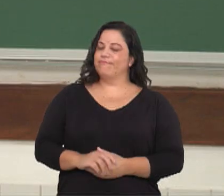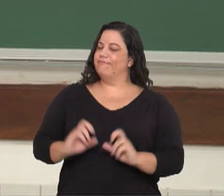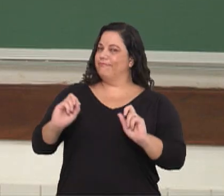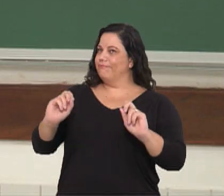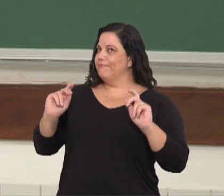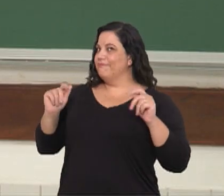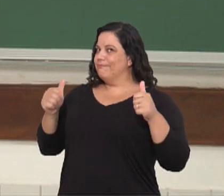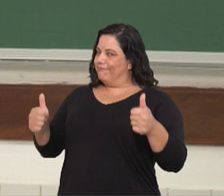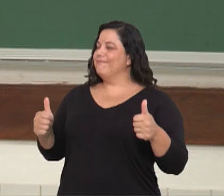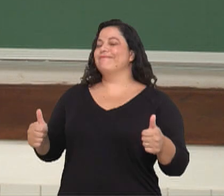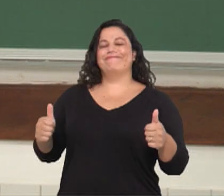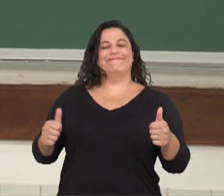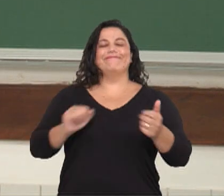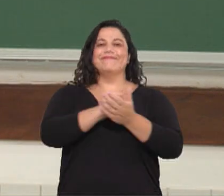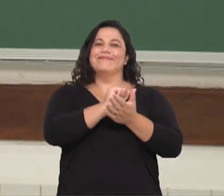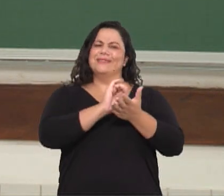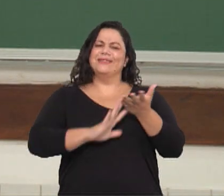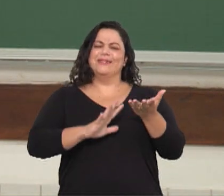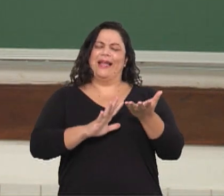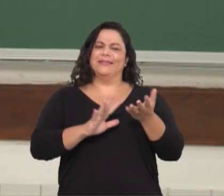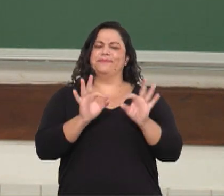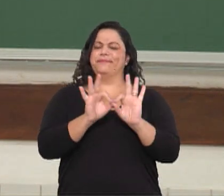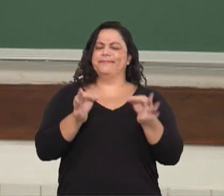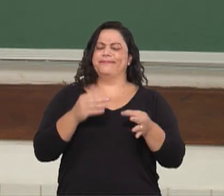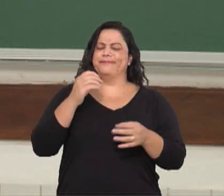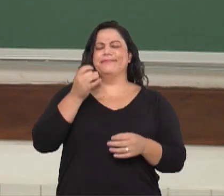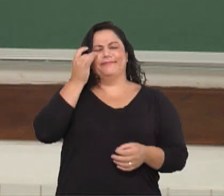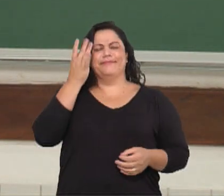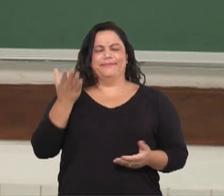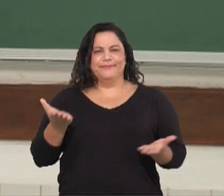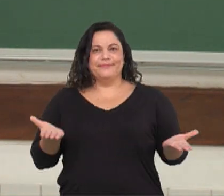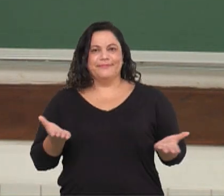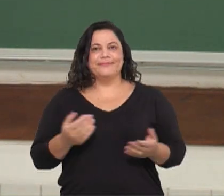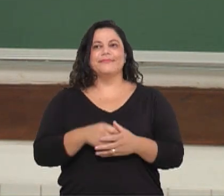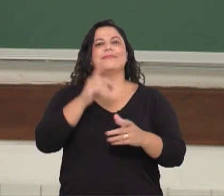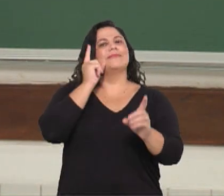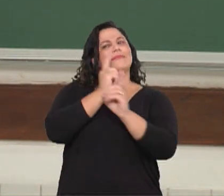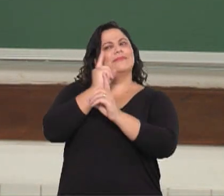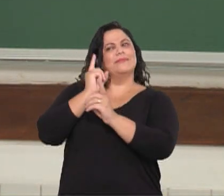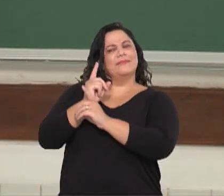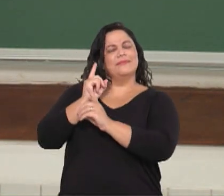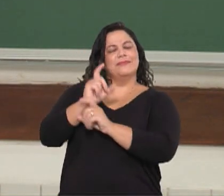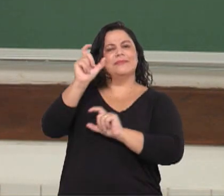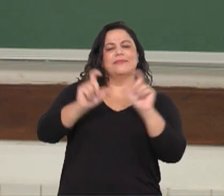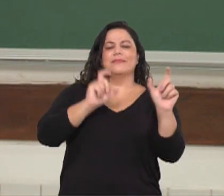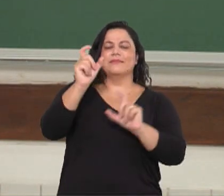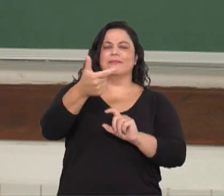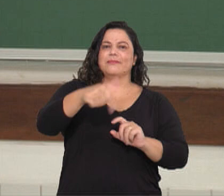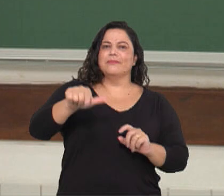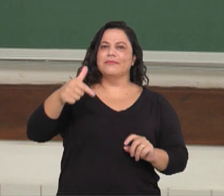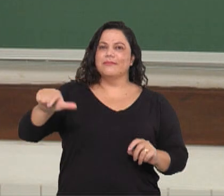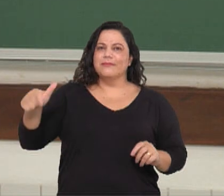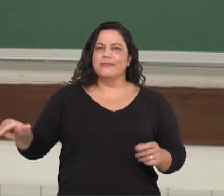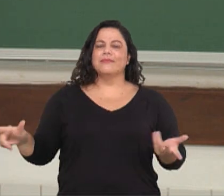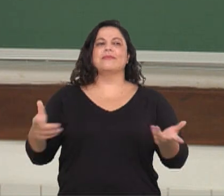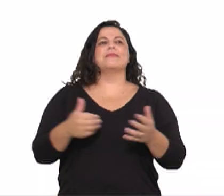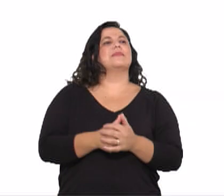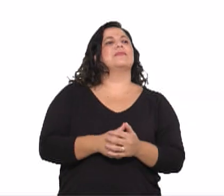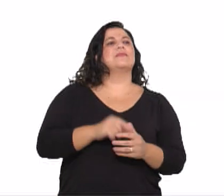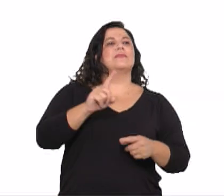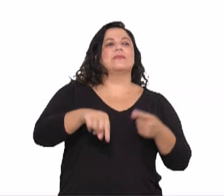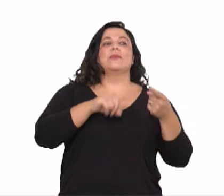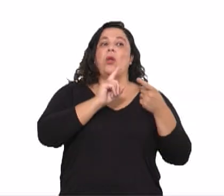Ok, um exercício bem simplesinho, né? Conseguiram encontrar as palavras que se repetem? Vamos ver.